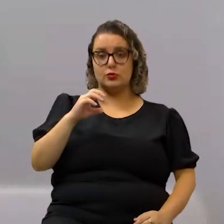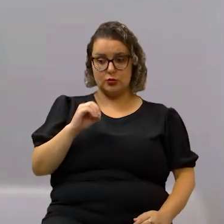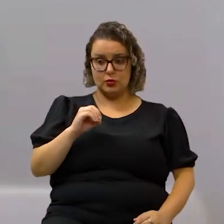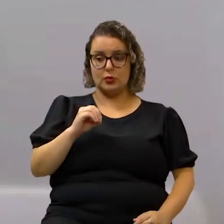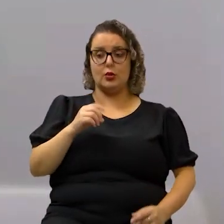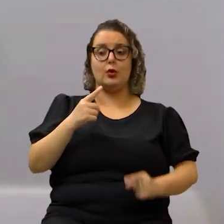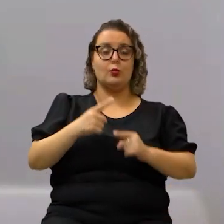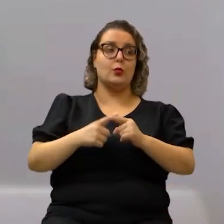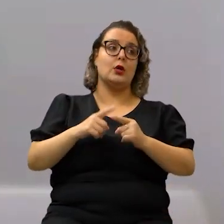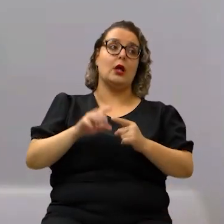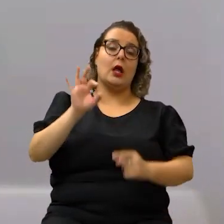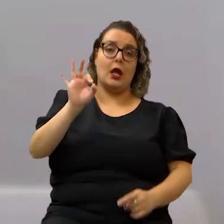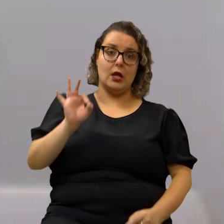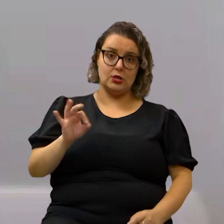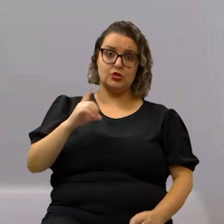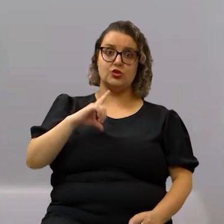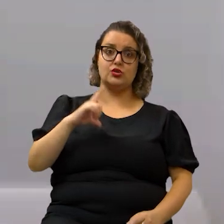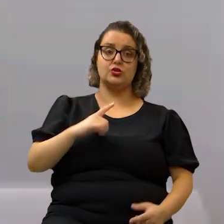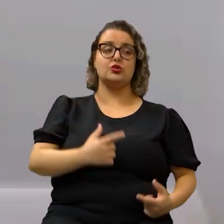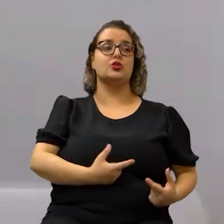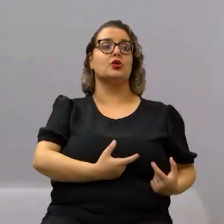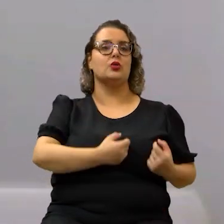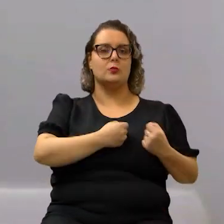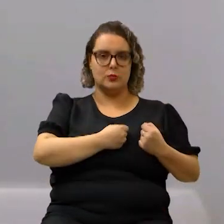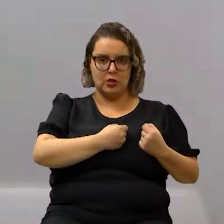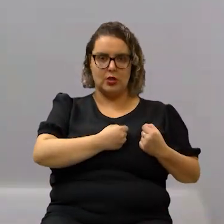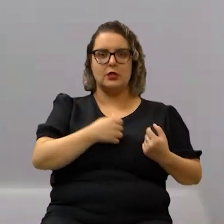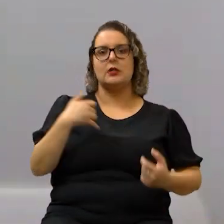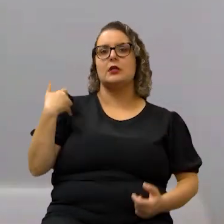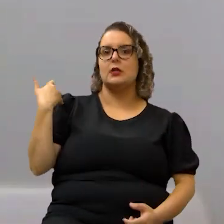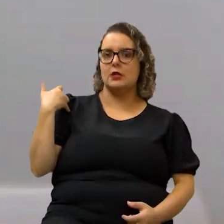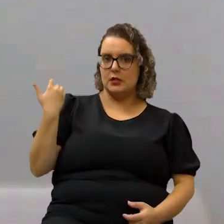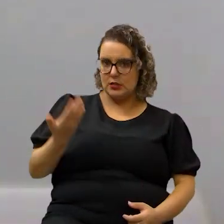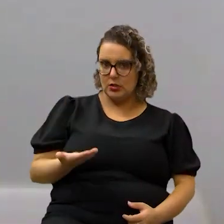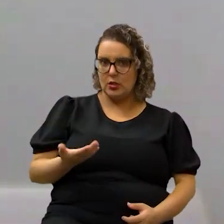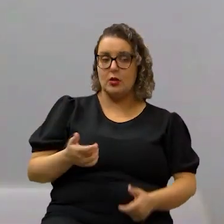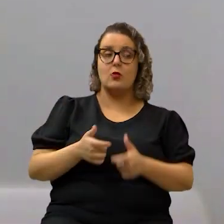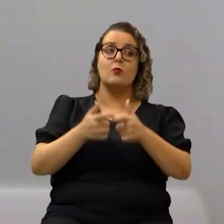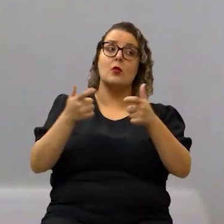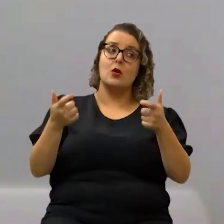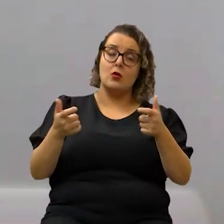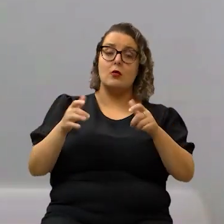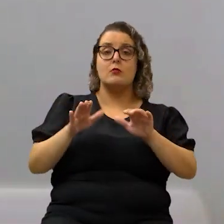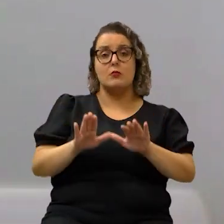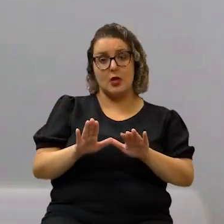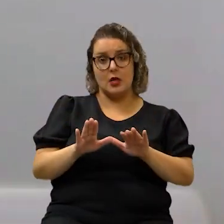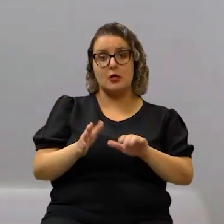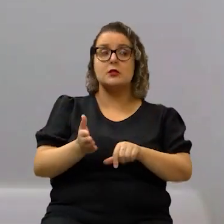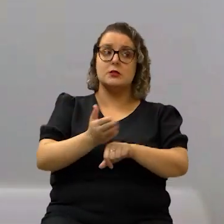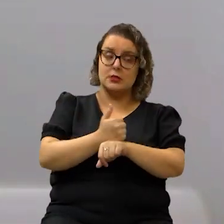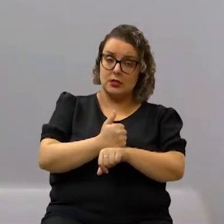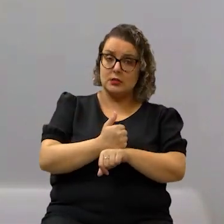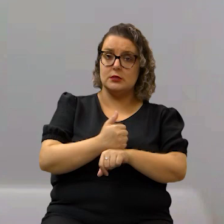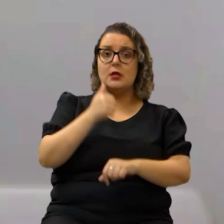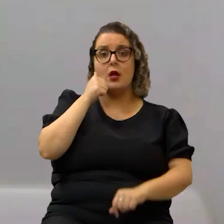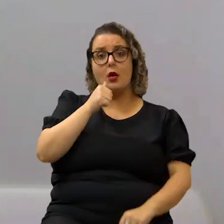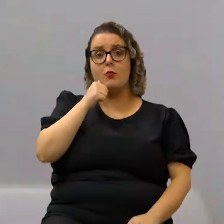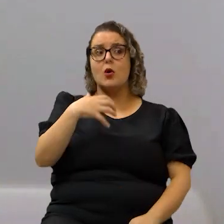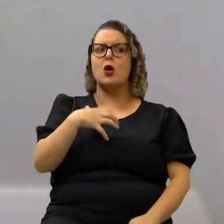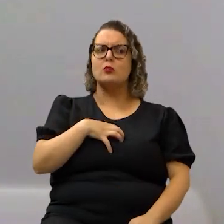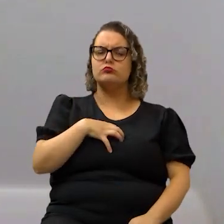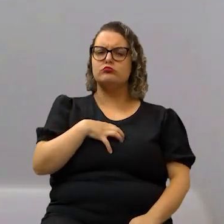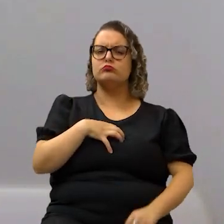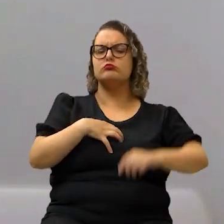dos 40. É porque a chance de se ter câncer de mama a partir dessa idade é maior, mas mesmo antes disso, se a